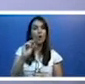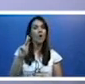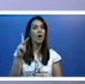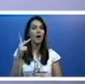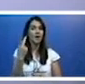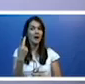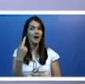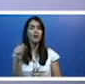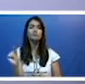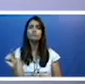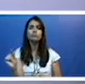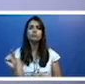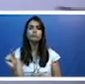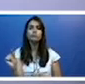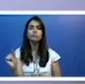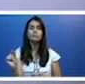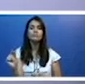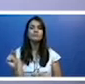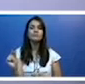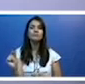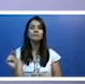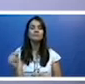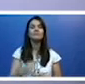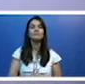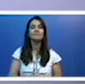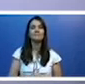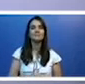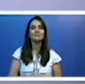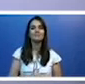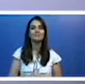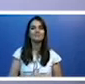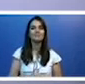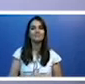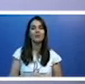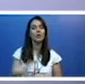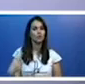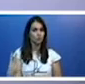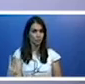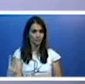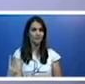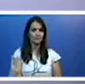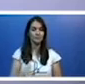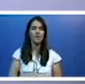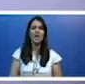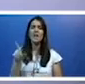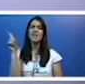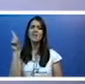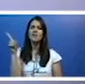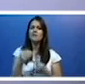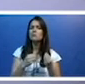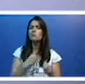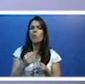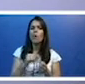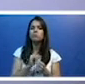MgOH, aqui está faltando um 2, que ele já vai aparecer, MgOH2. Aqui nós temos a distribuição